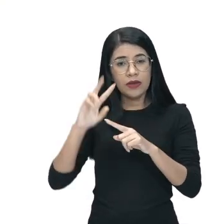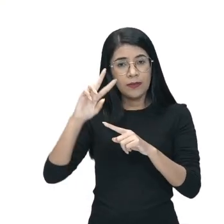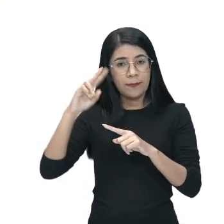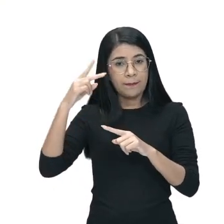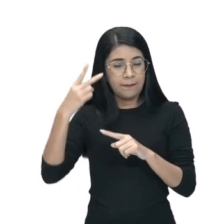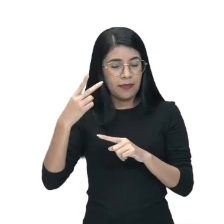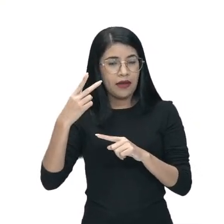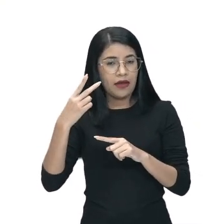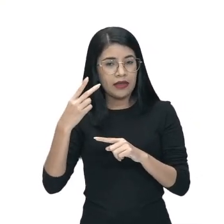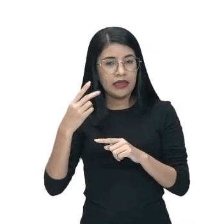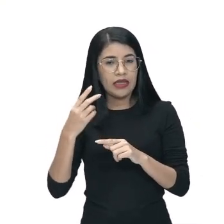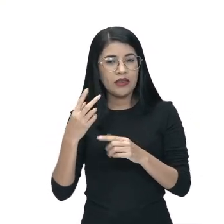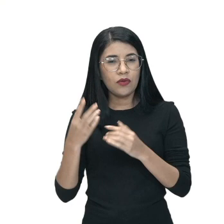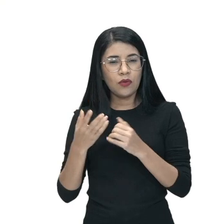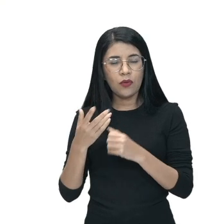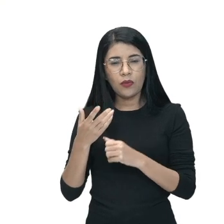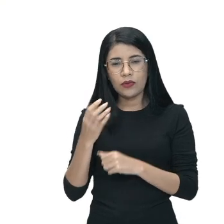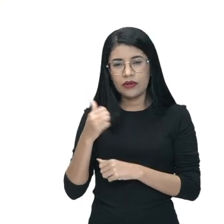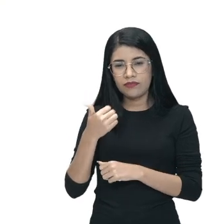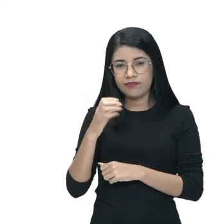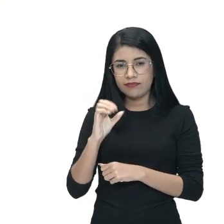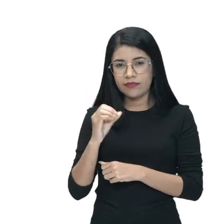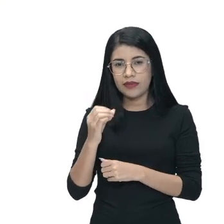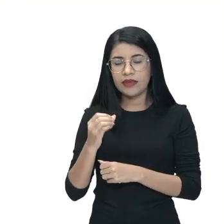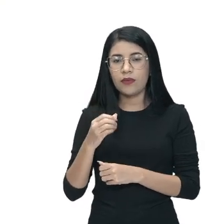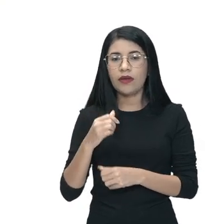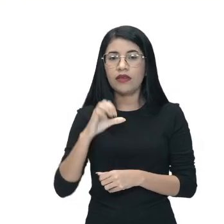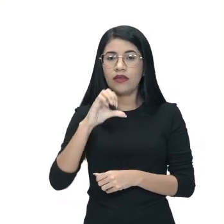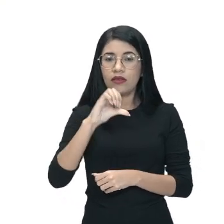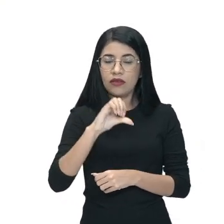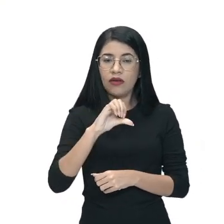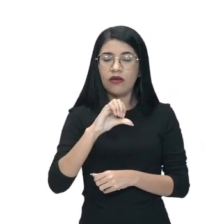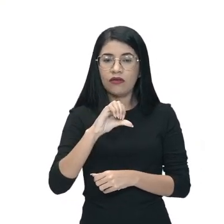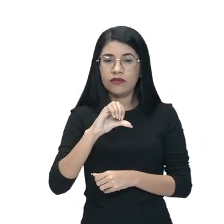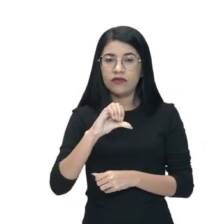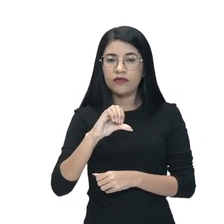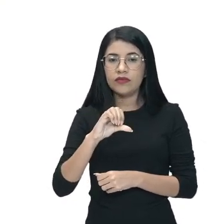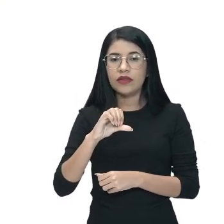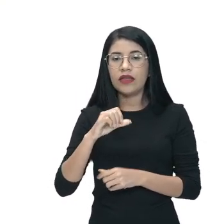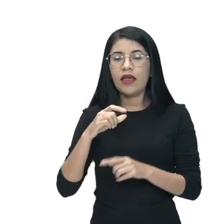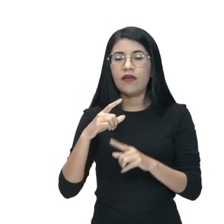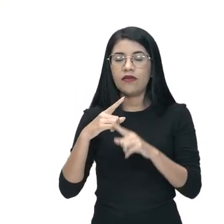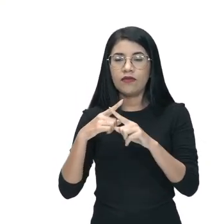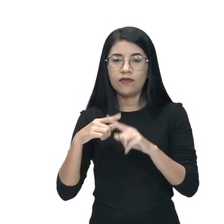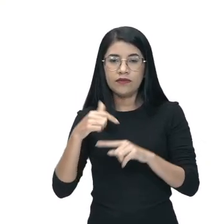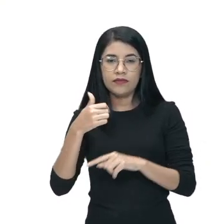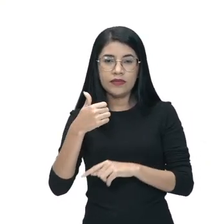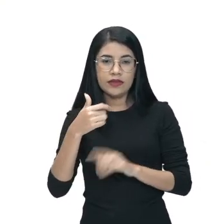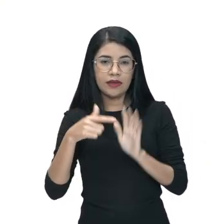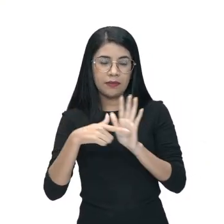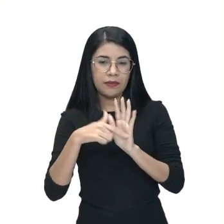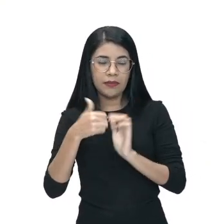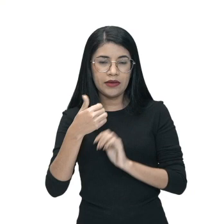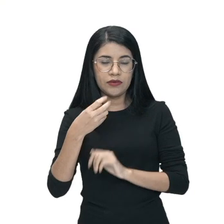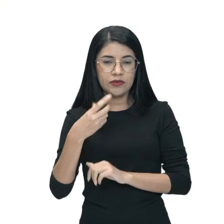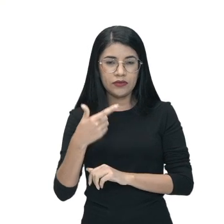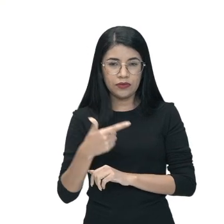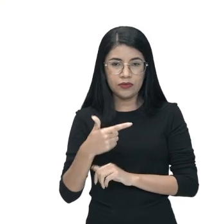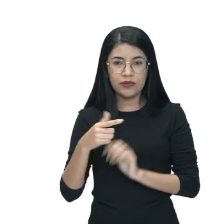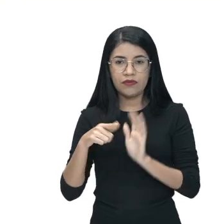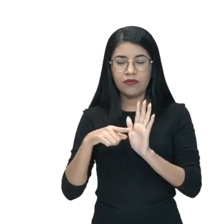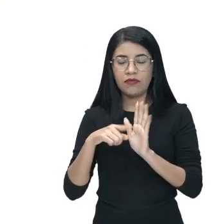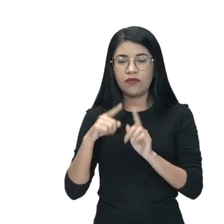base 10, eu tenho uma aqui, 10 a 9, multiplicado por 10 a menos 12, multiplicado por 10 a menos